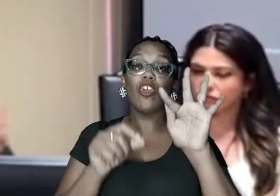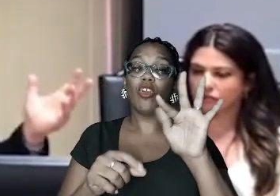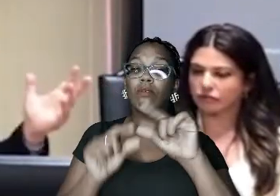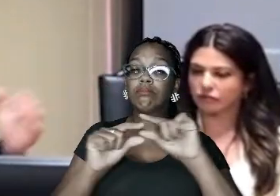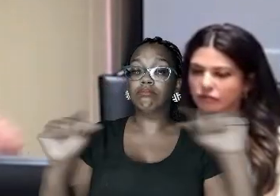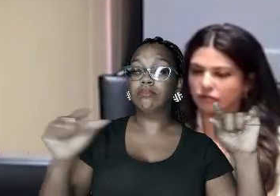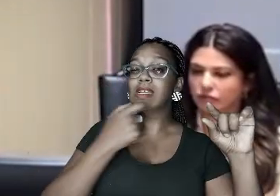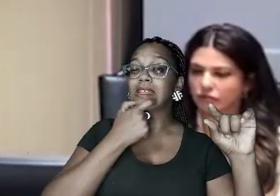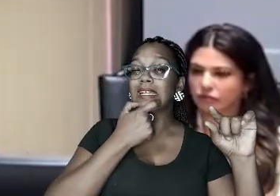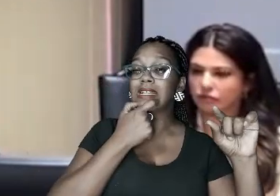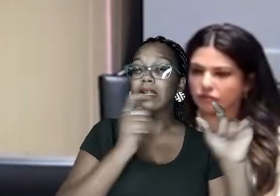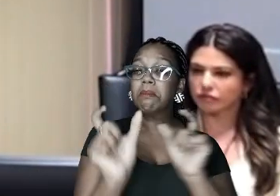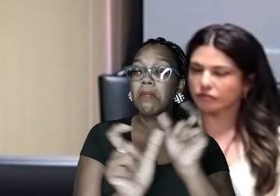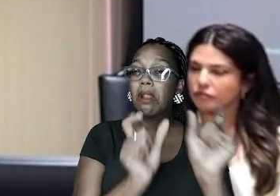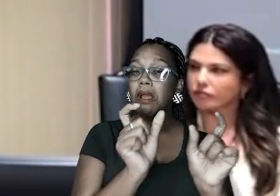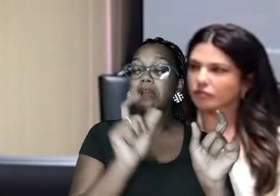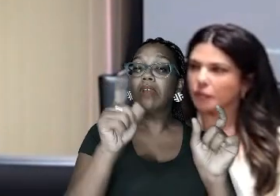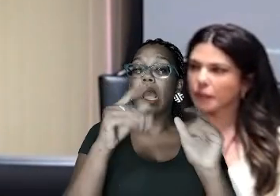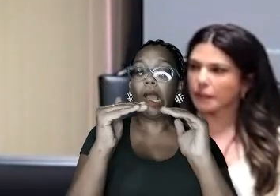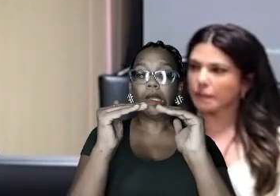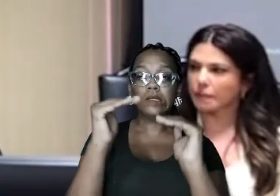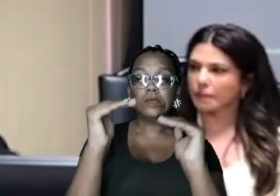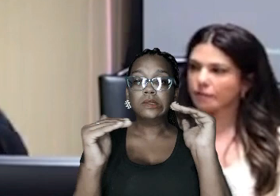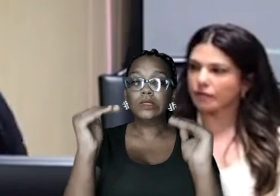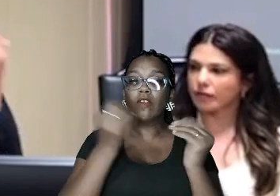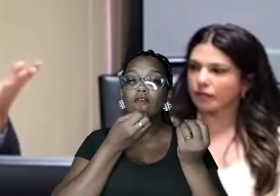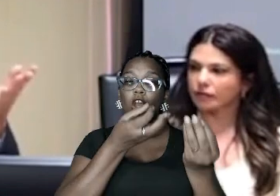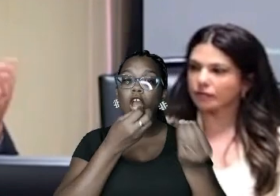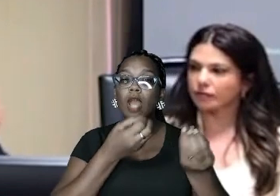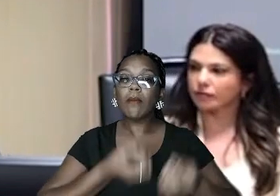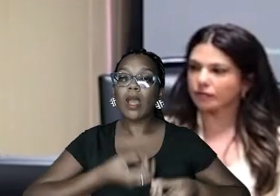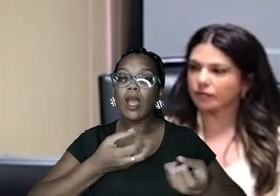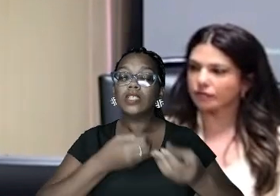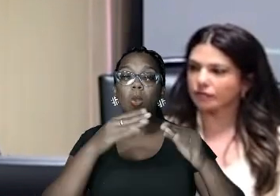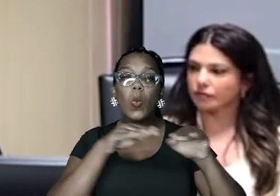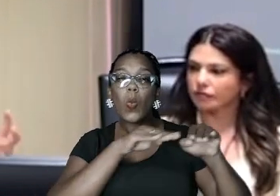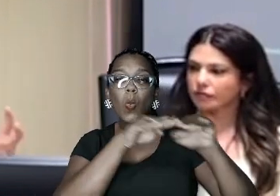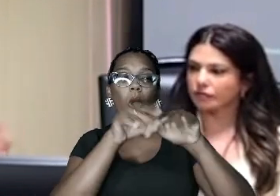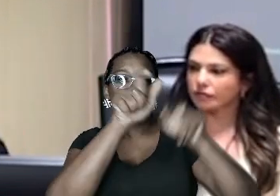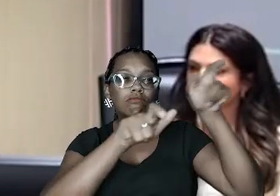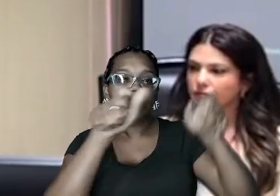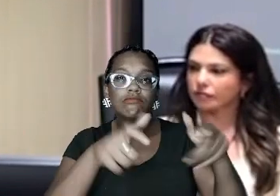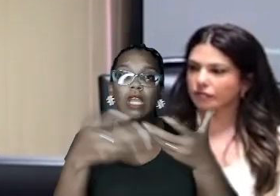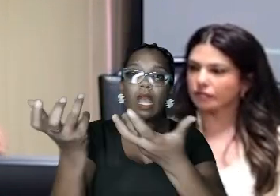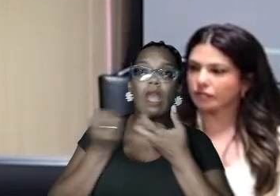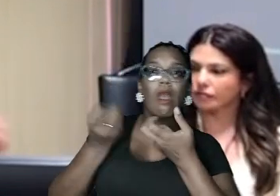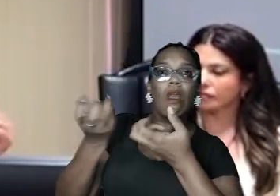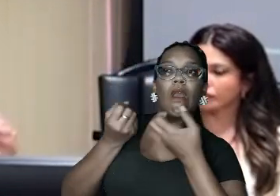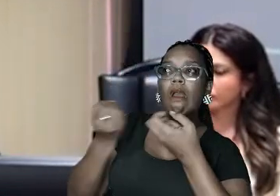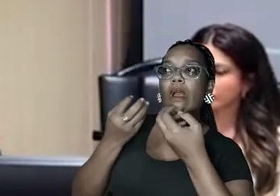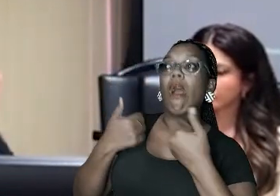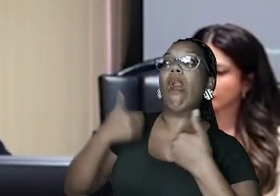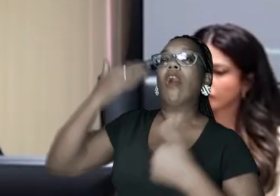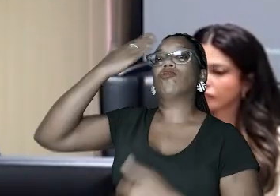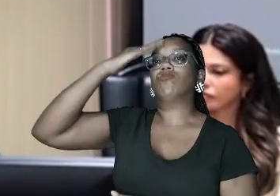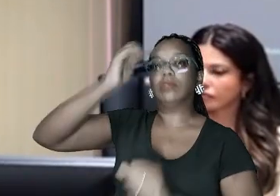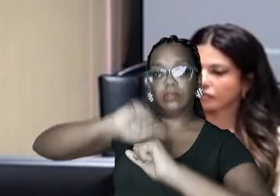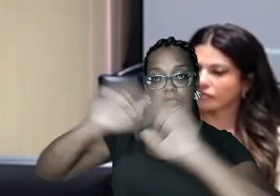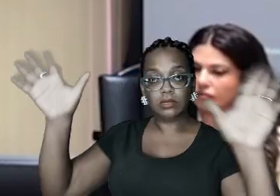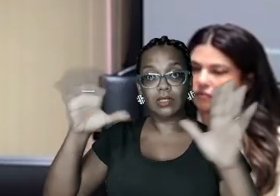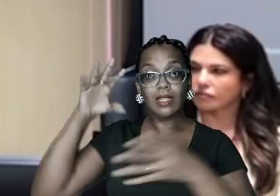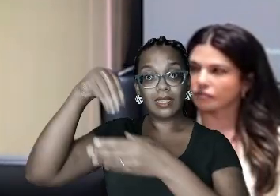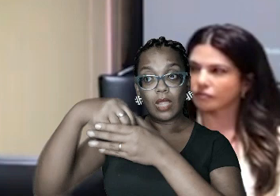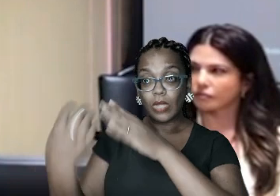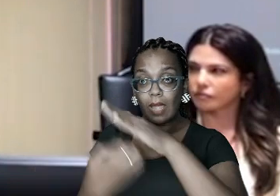que é o princípio do fim observada assim informacional para e qualquer investidor igualdade de condições Receba